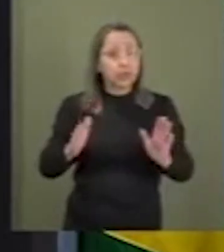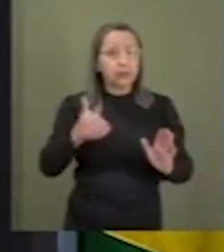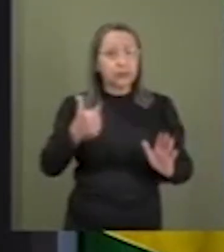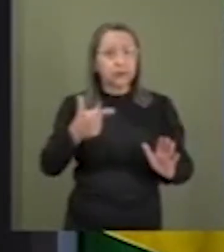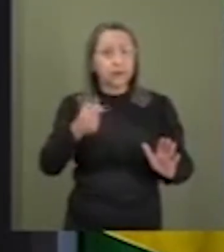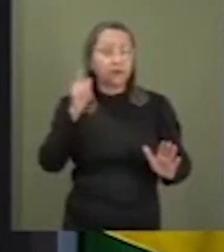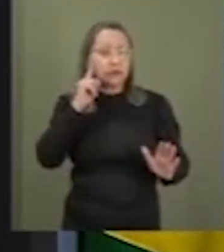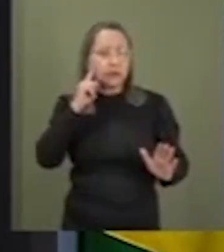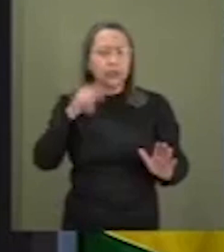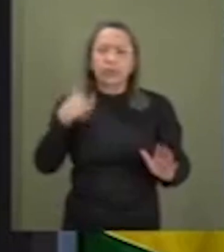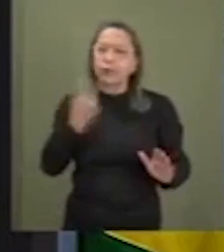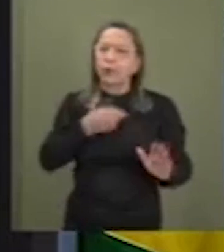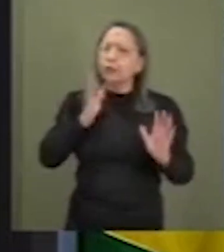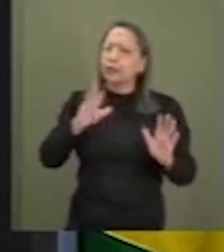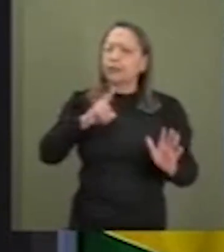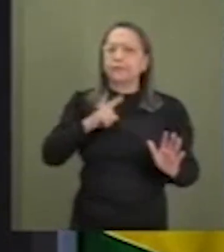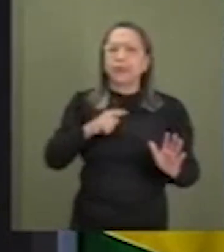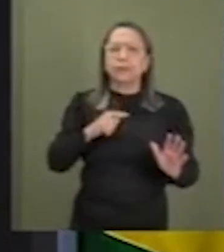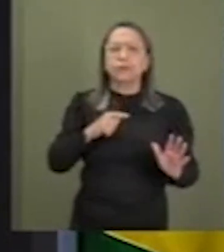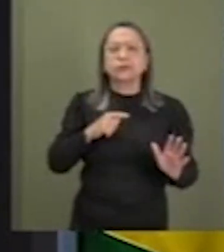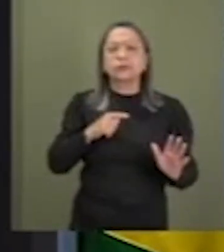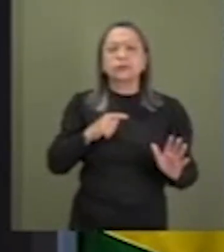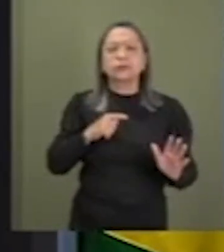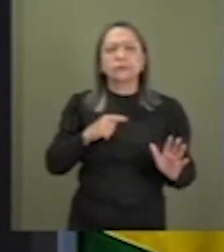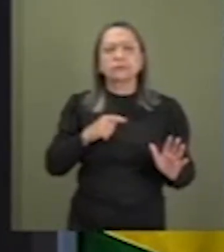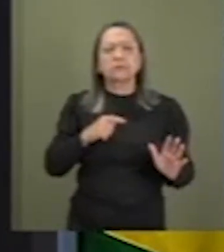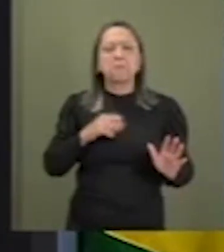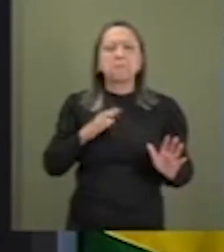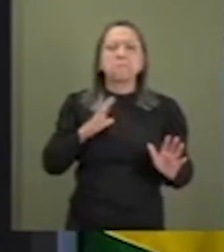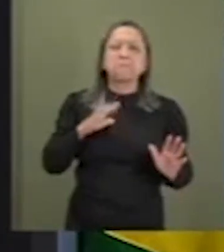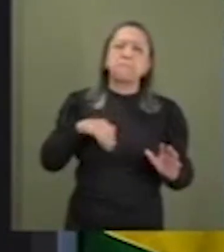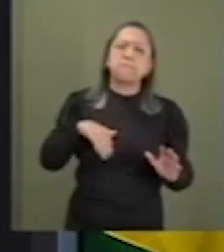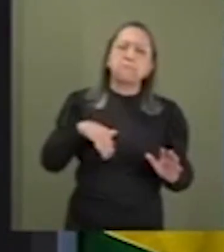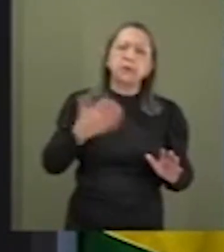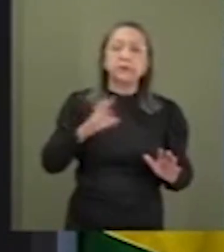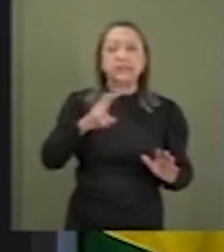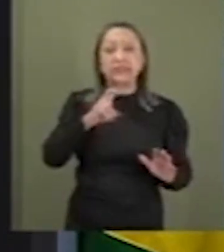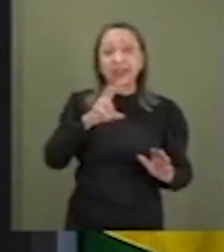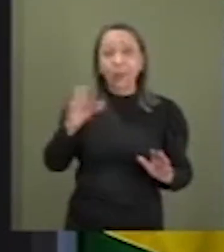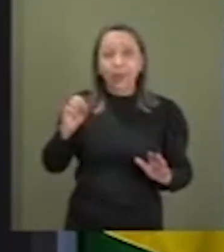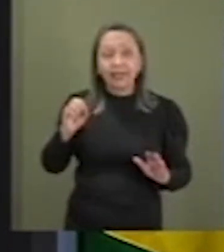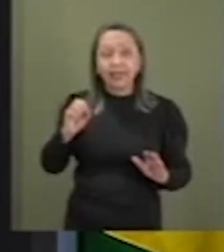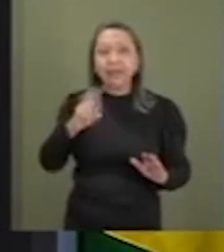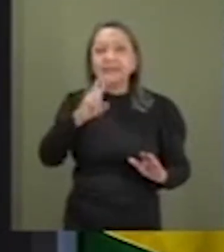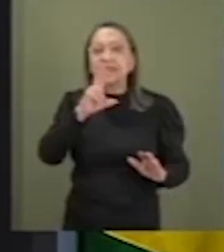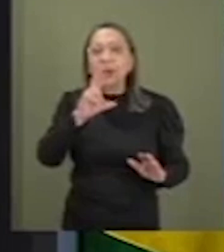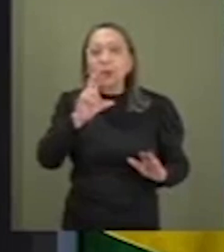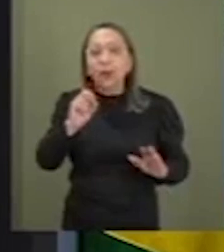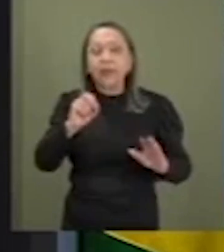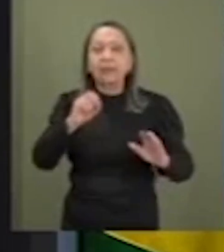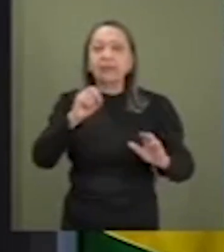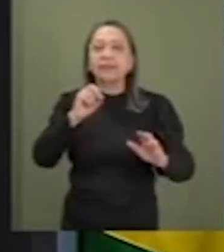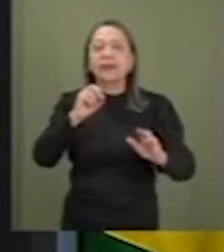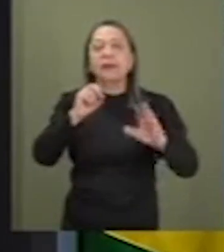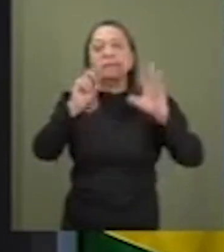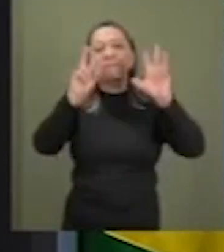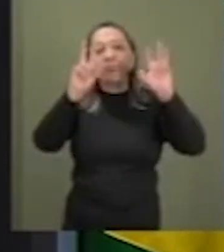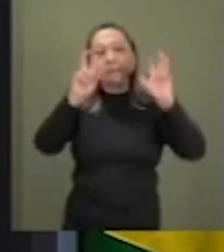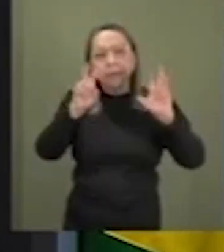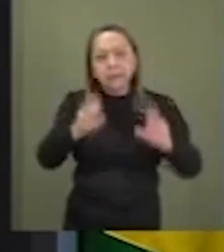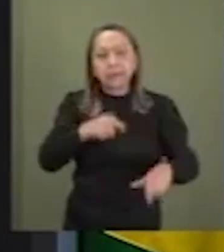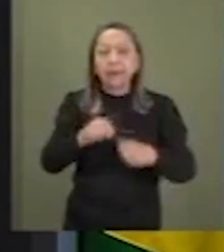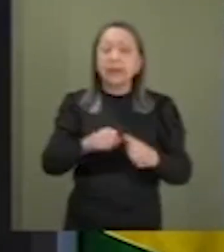Nós já tivemos como exemplo, e aqui rapidamente, se não as 50 iniciativas, eu faço questão de algumas